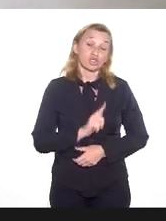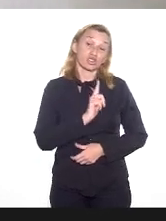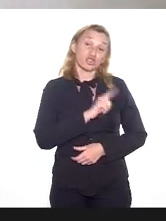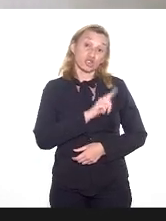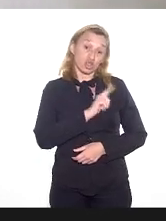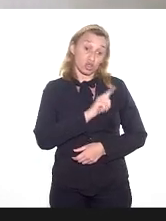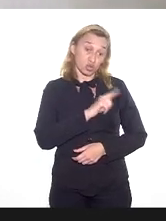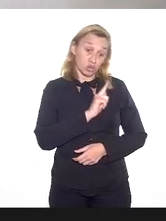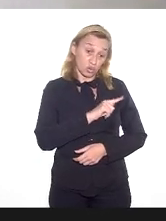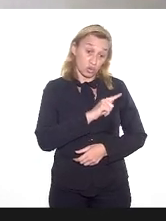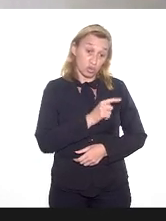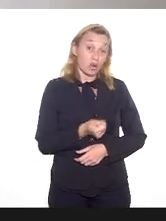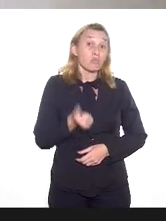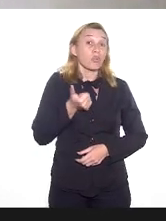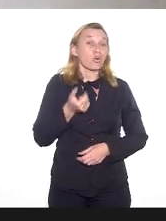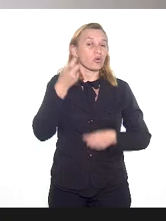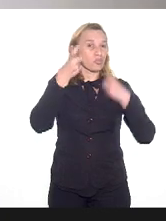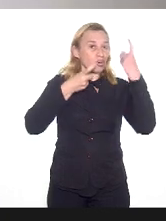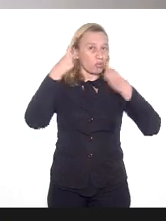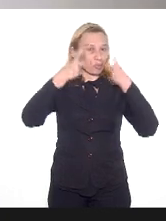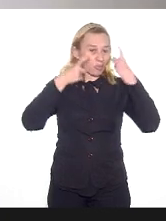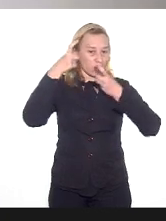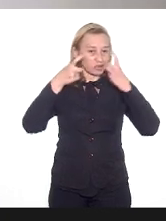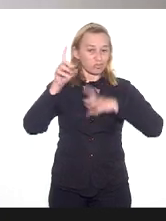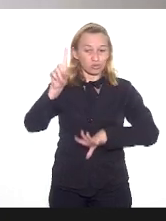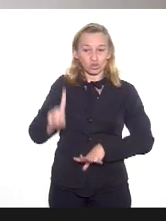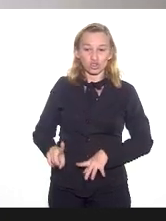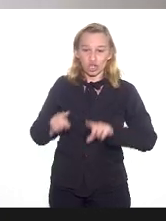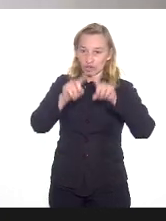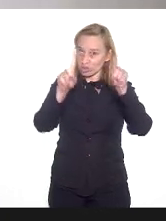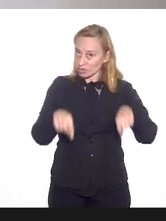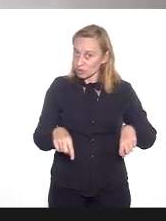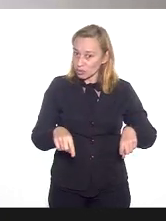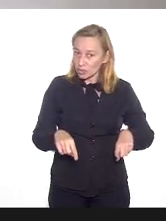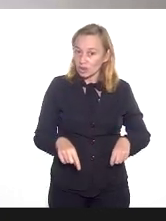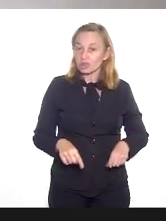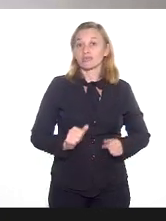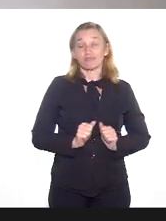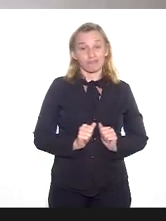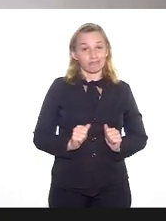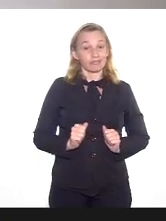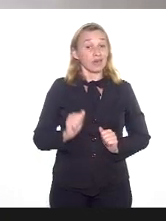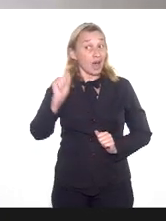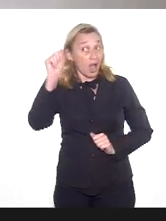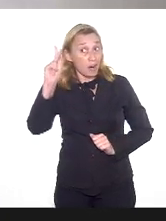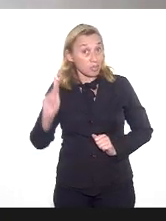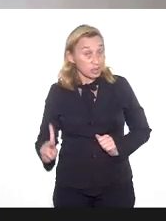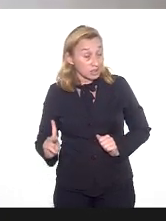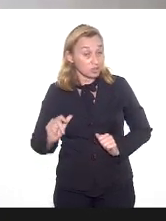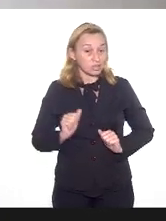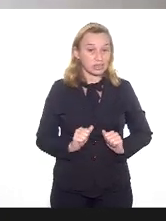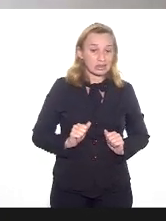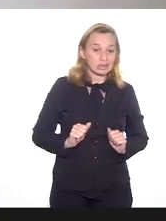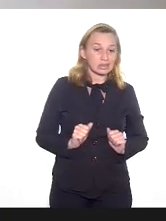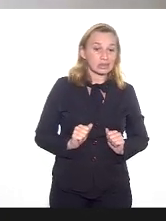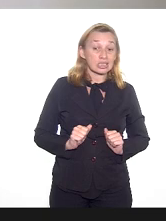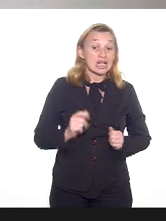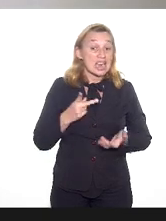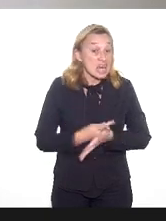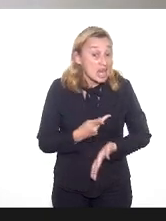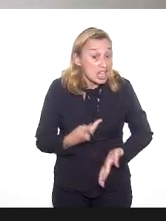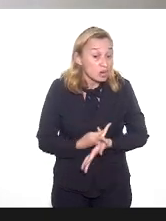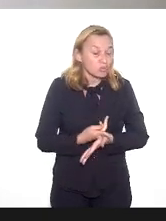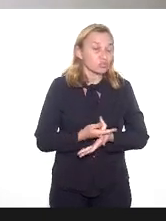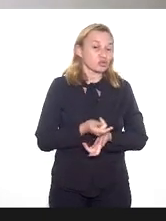gestões pouco preocupadas com a garantia dos direitos dos servidores, com a garantia do direito à aposentadoria, imprudências,